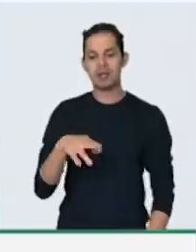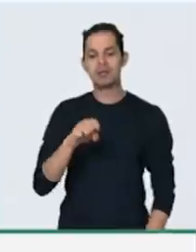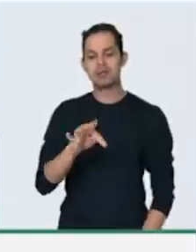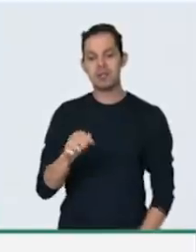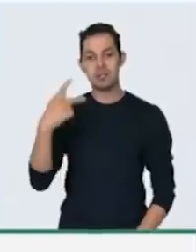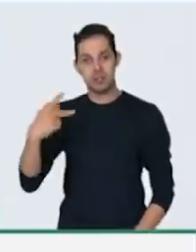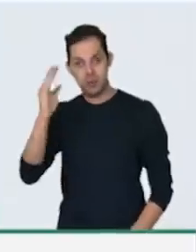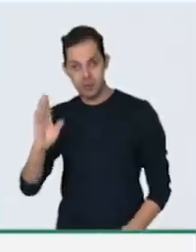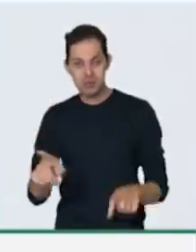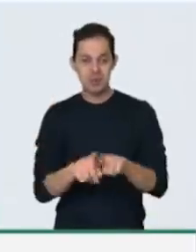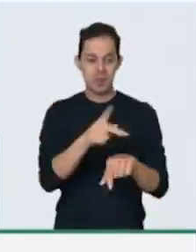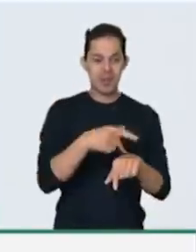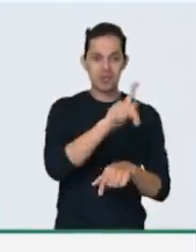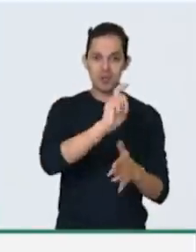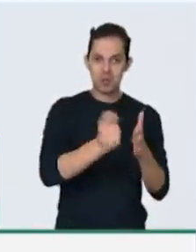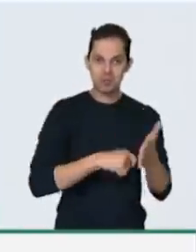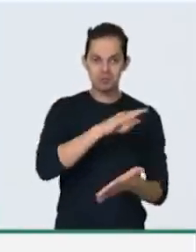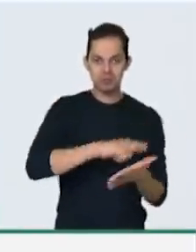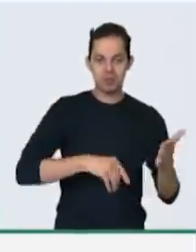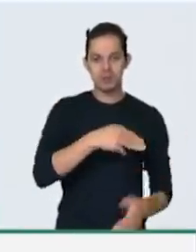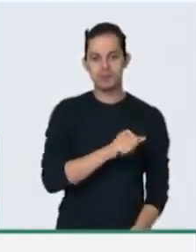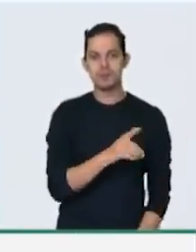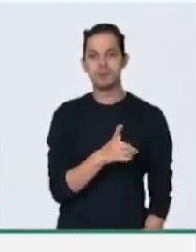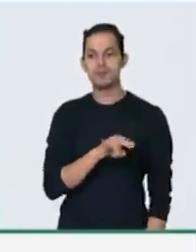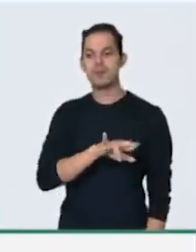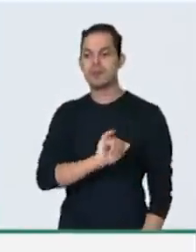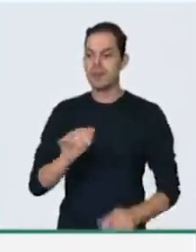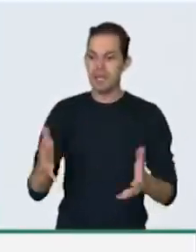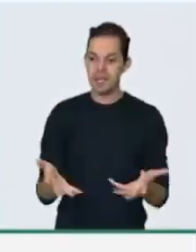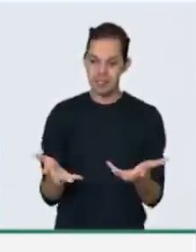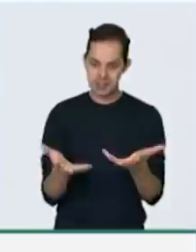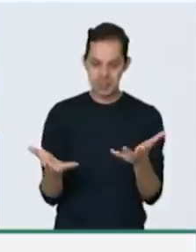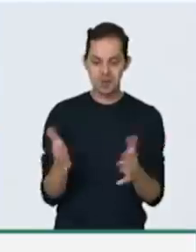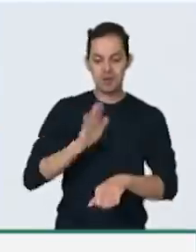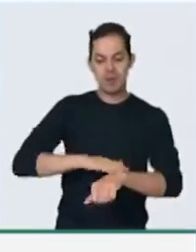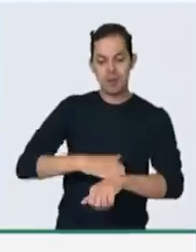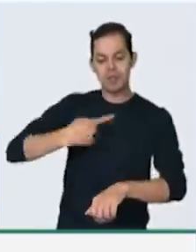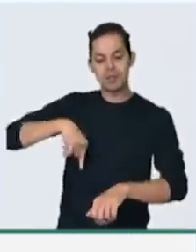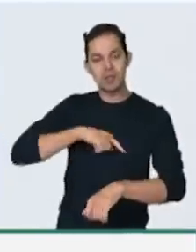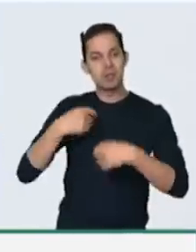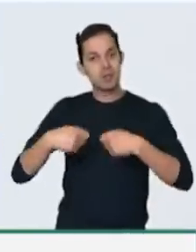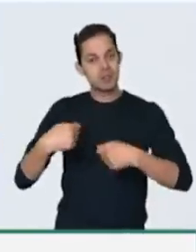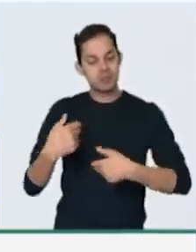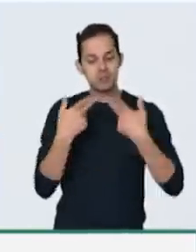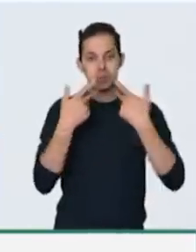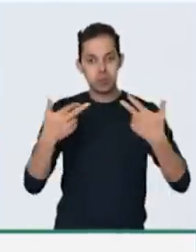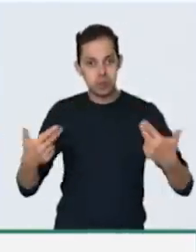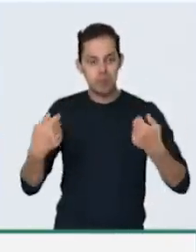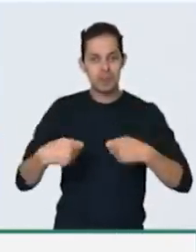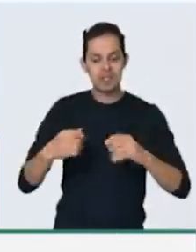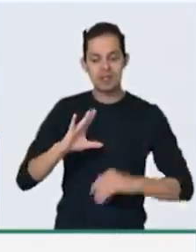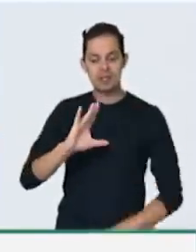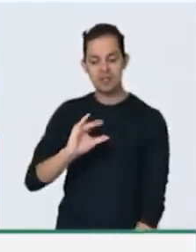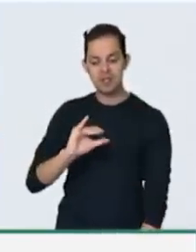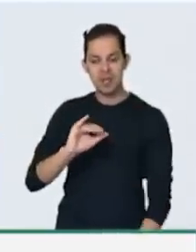países signatários do Protocolo de Madrid, para incentivar justamente nesse momento que a gente tanto precisa de inovação, que a gente tanto precisa de ciência